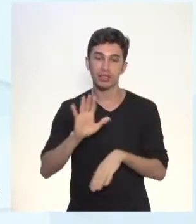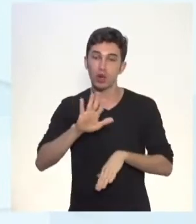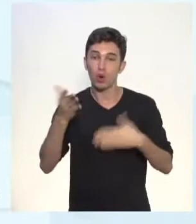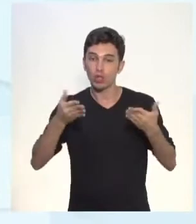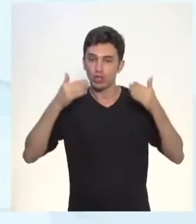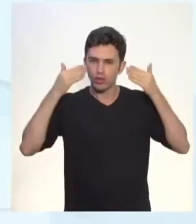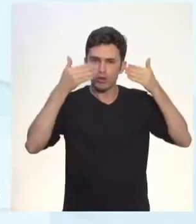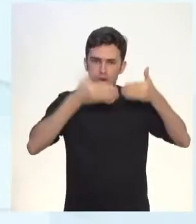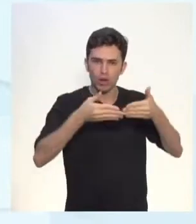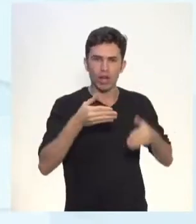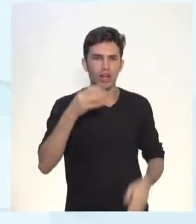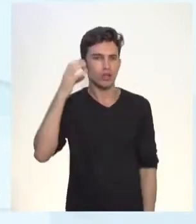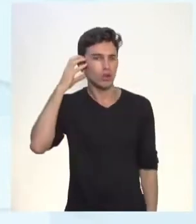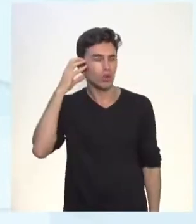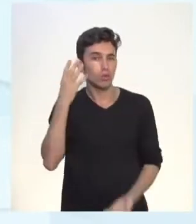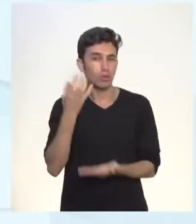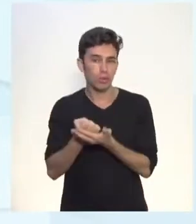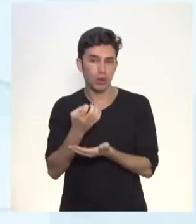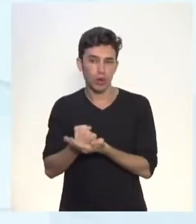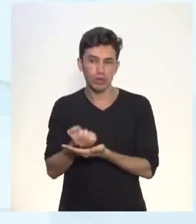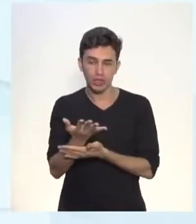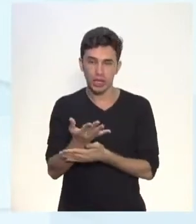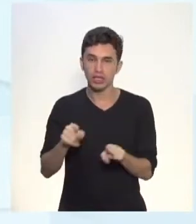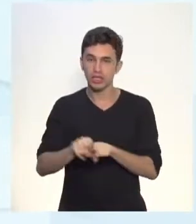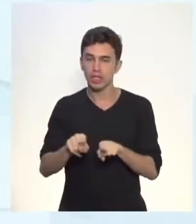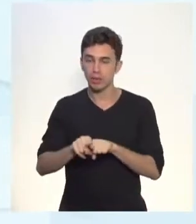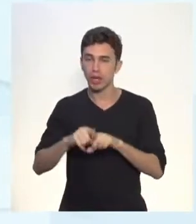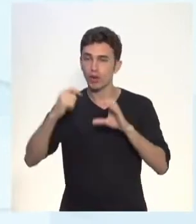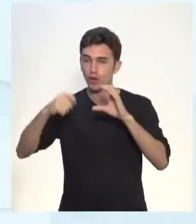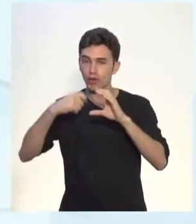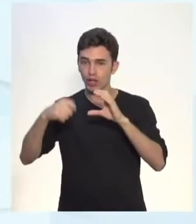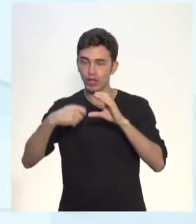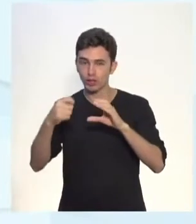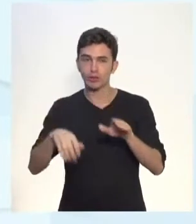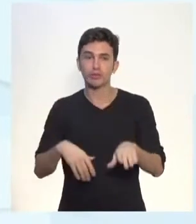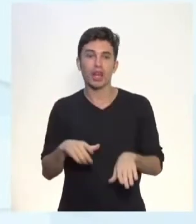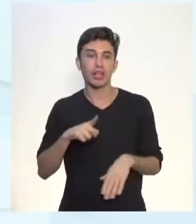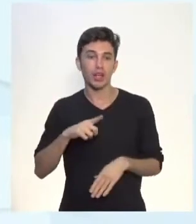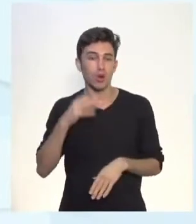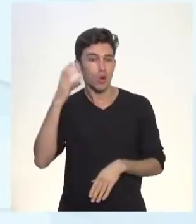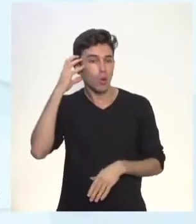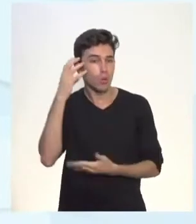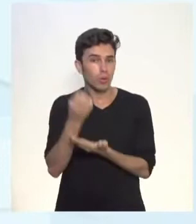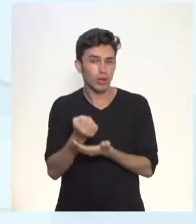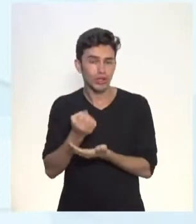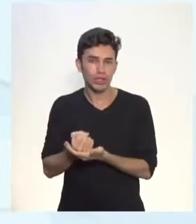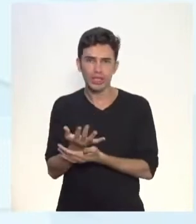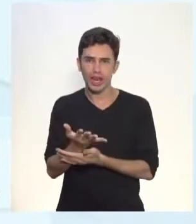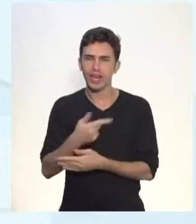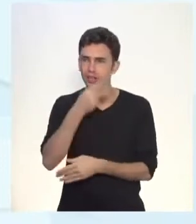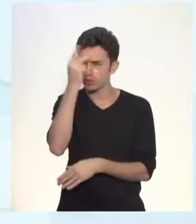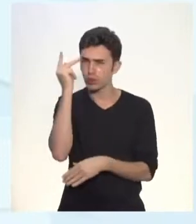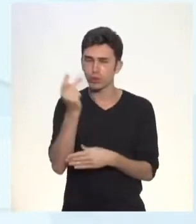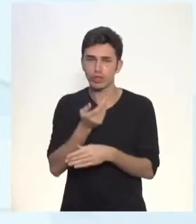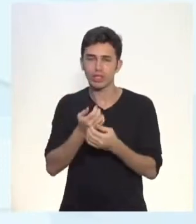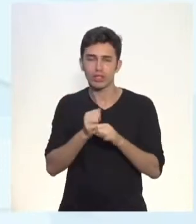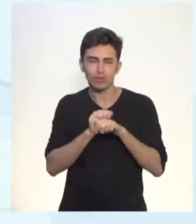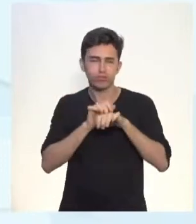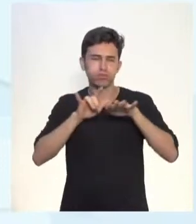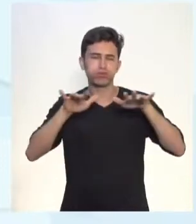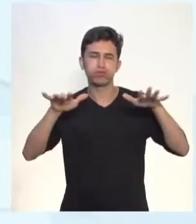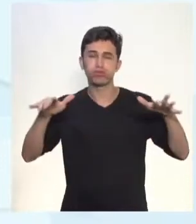e o videocast. O podcast, ele tem tomado conta do nosso cotidiano, facilitando o acesso a